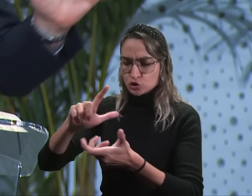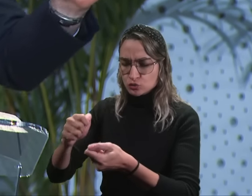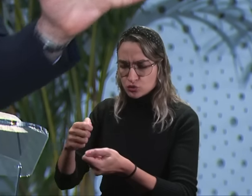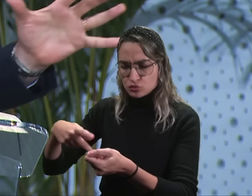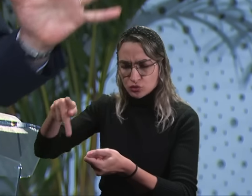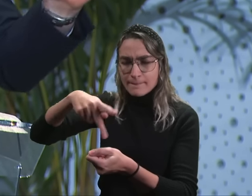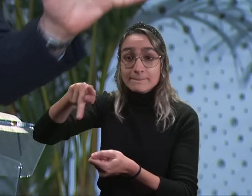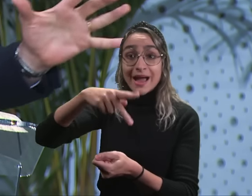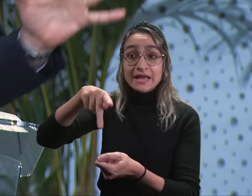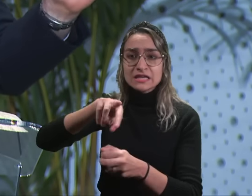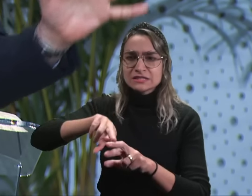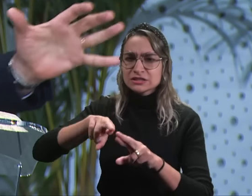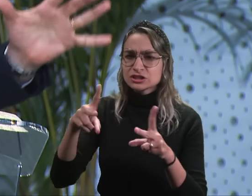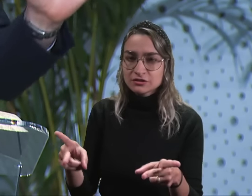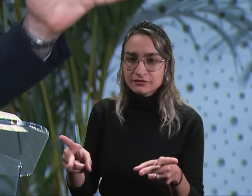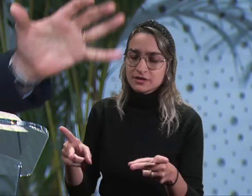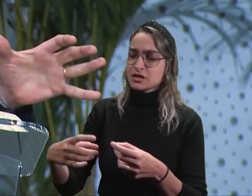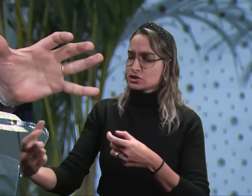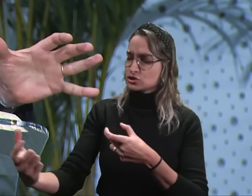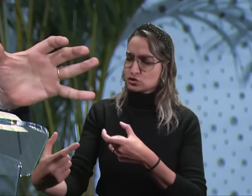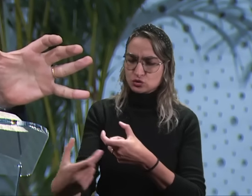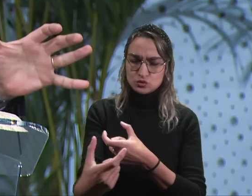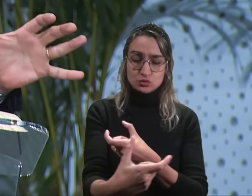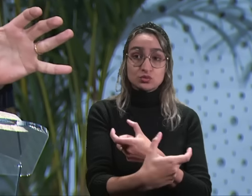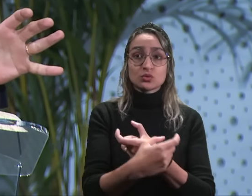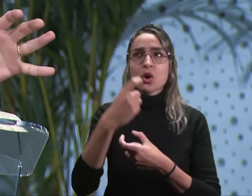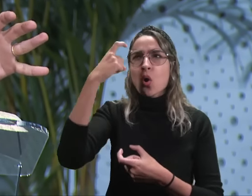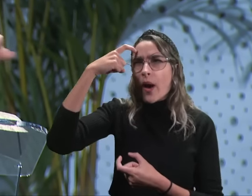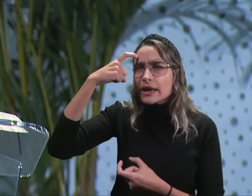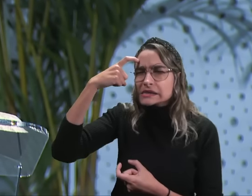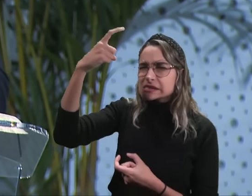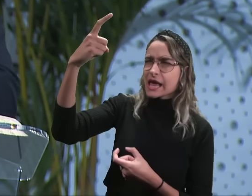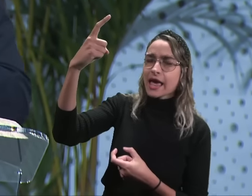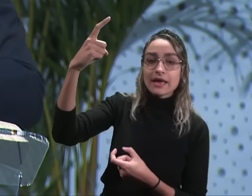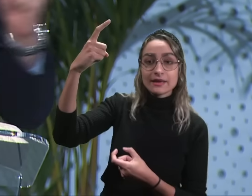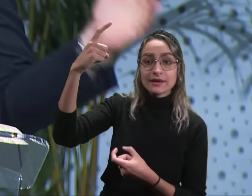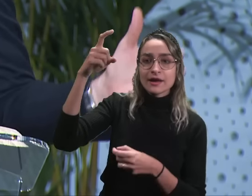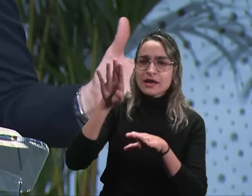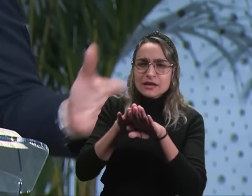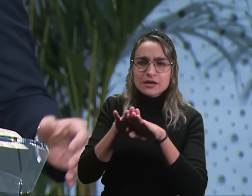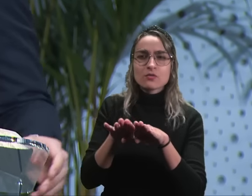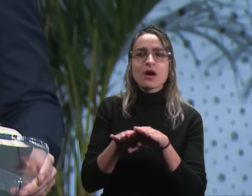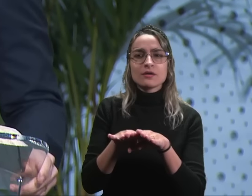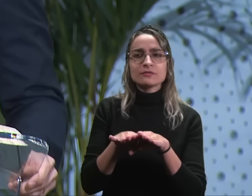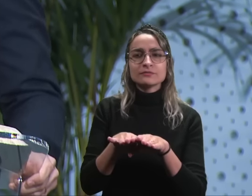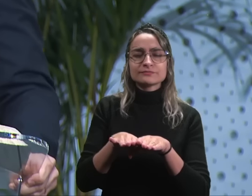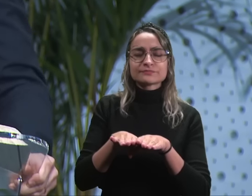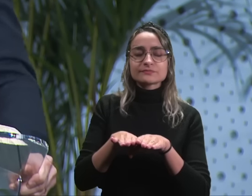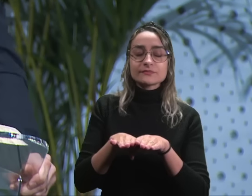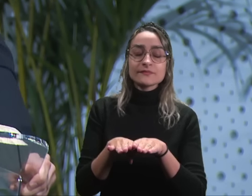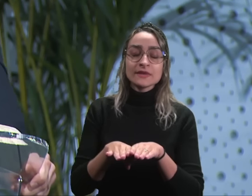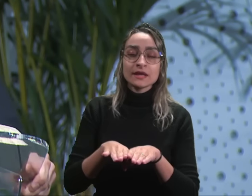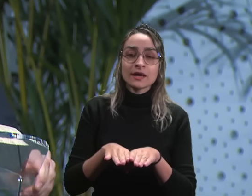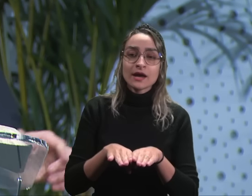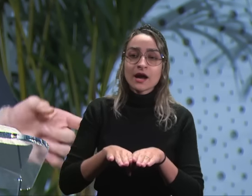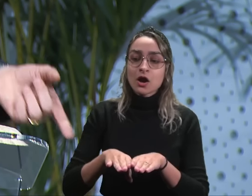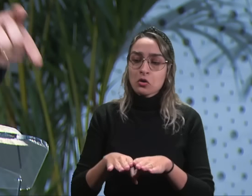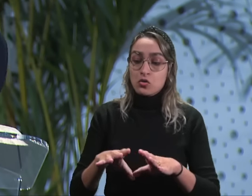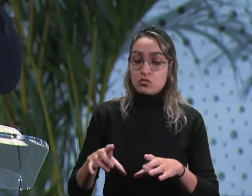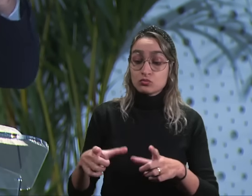forma sim em 12 partes do mundo em vários países do mundo eh